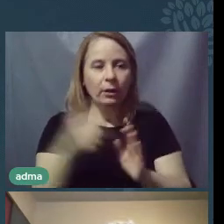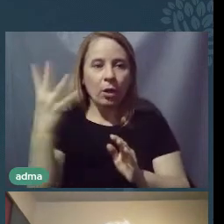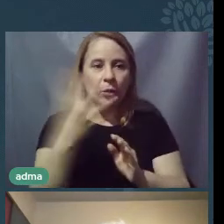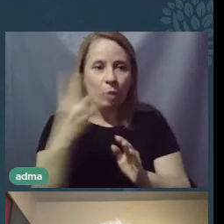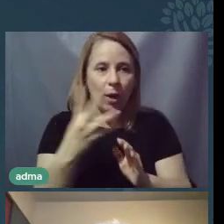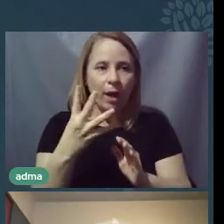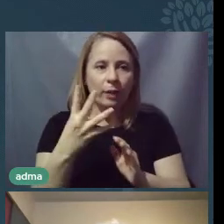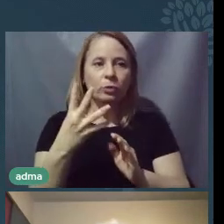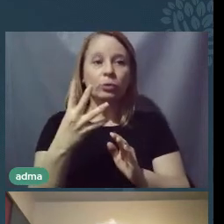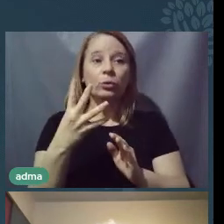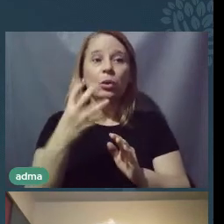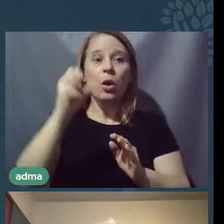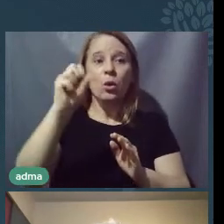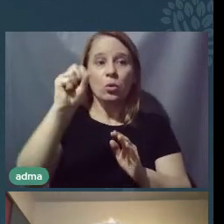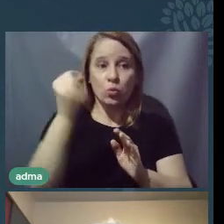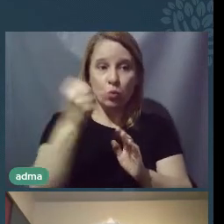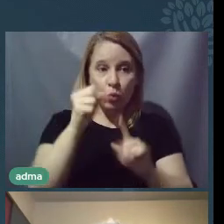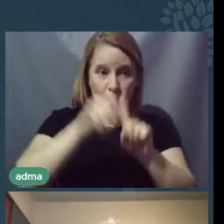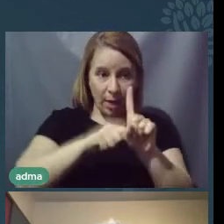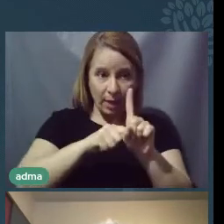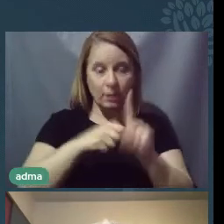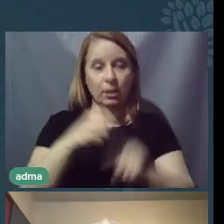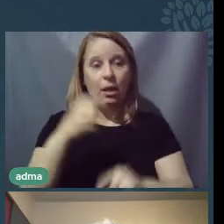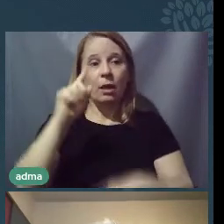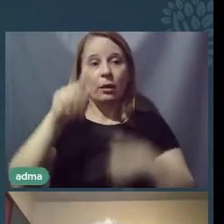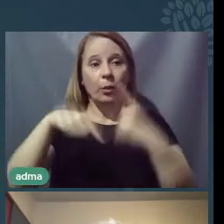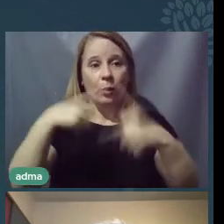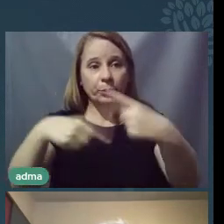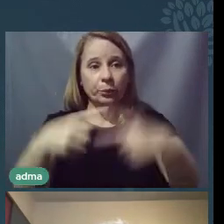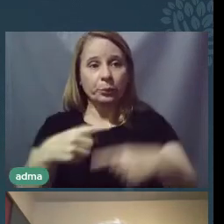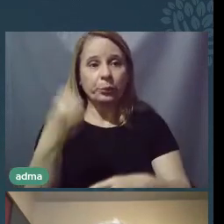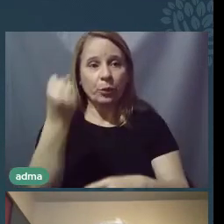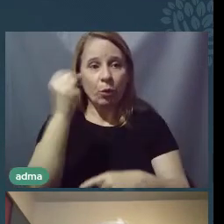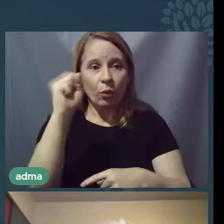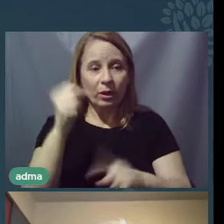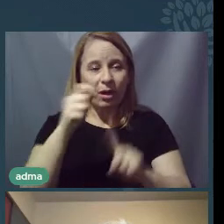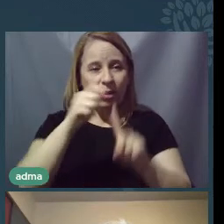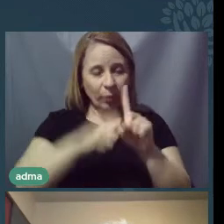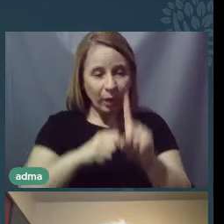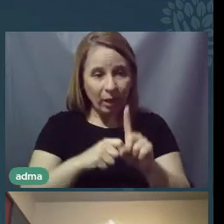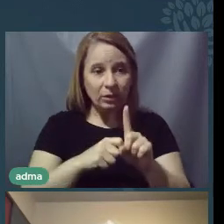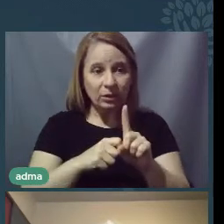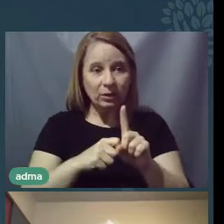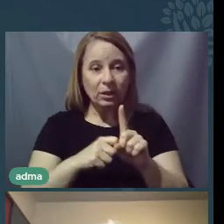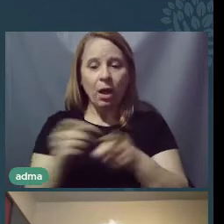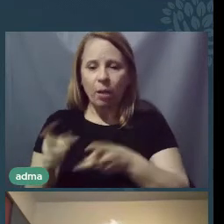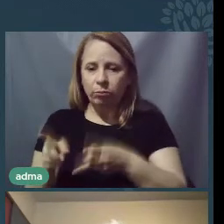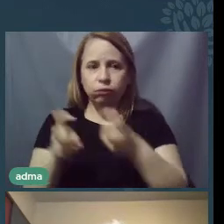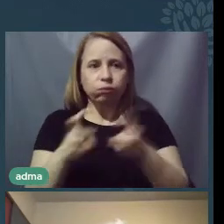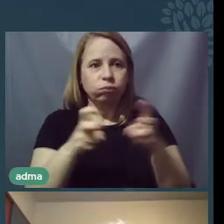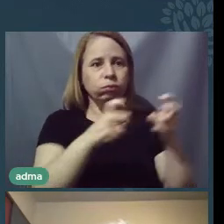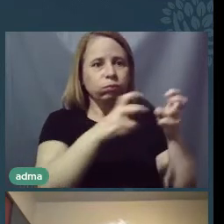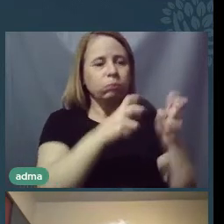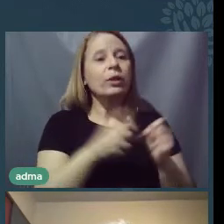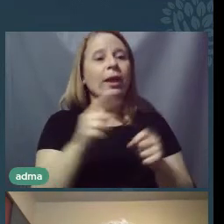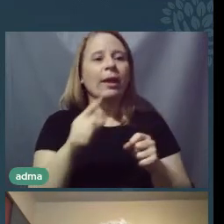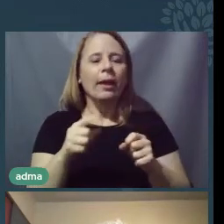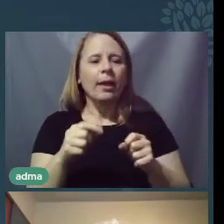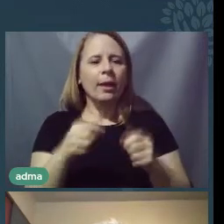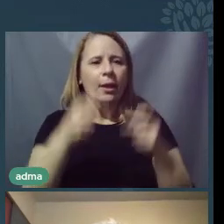no 12º mês. Em todas as situações, praticamente, adesão boa versus